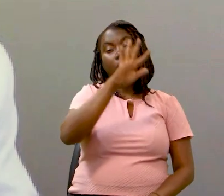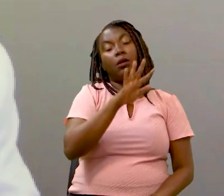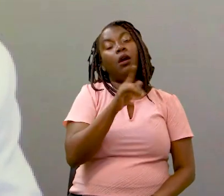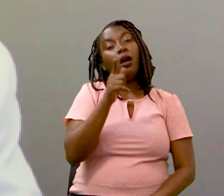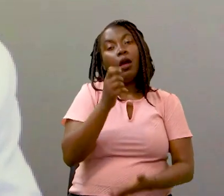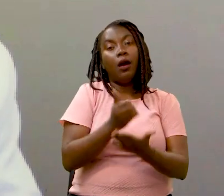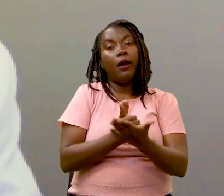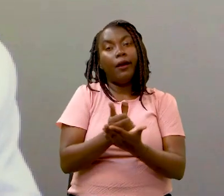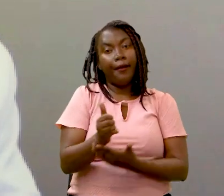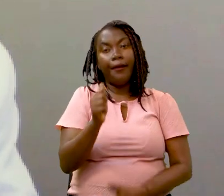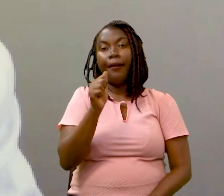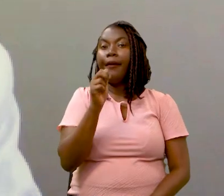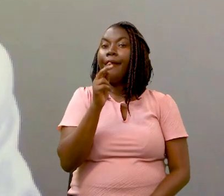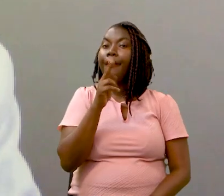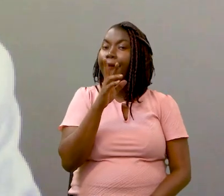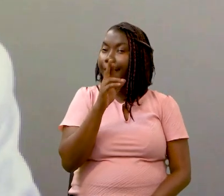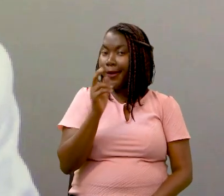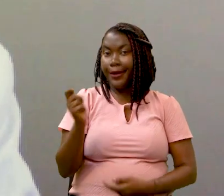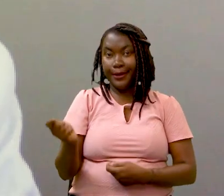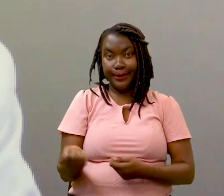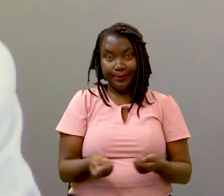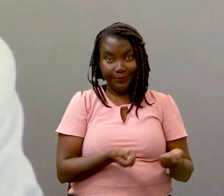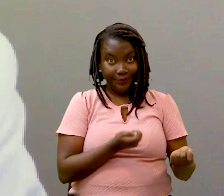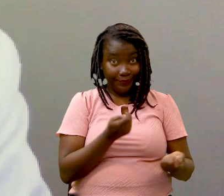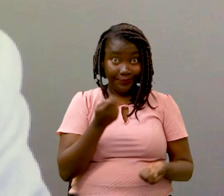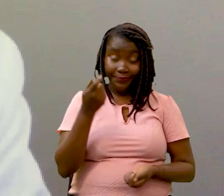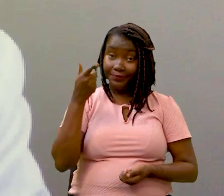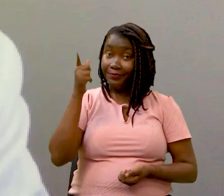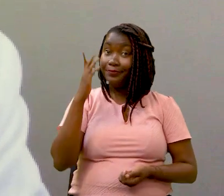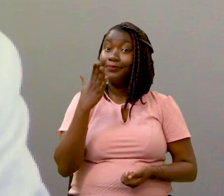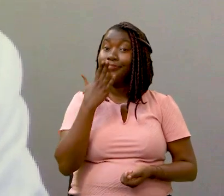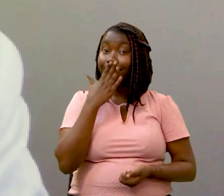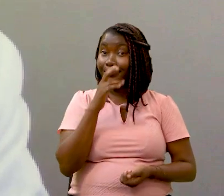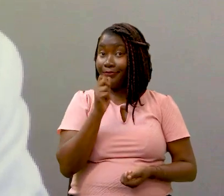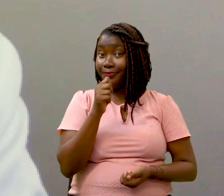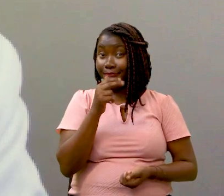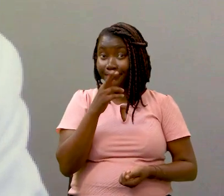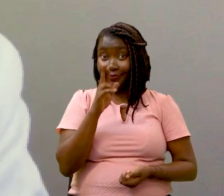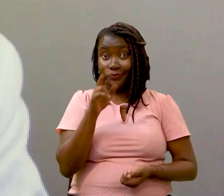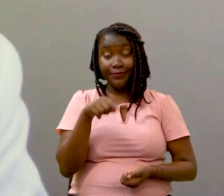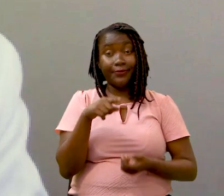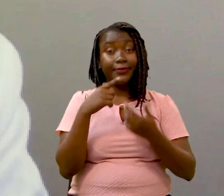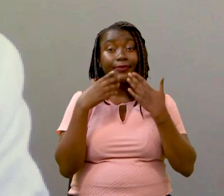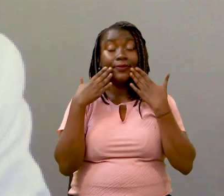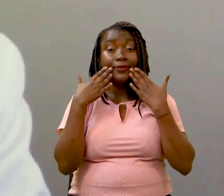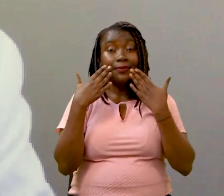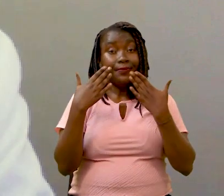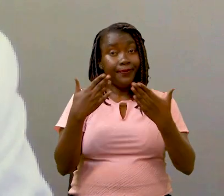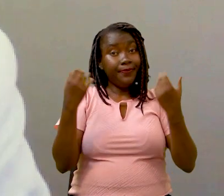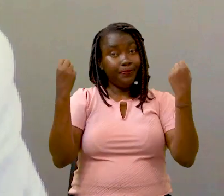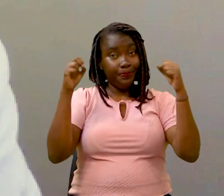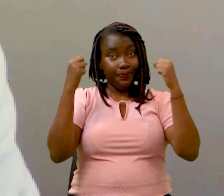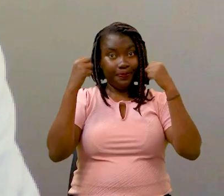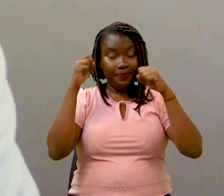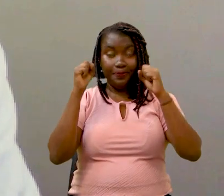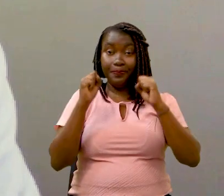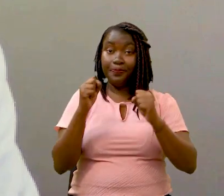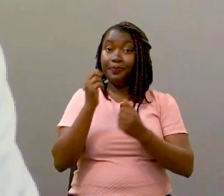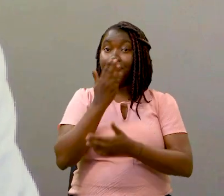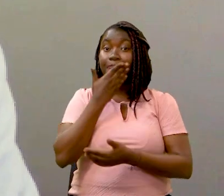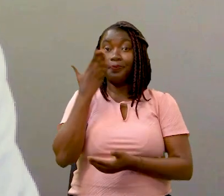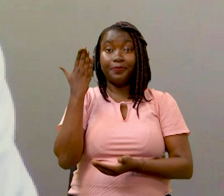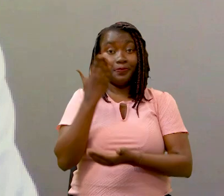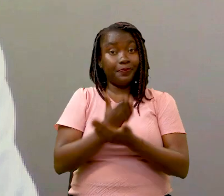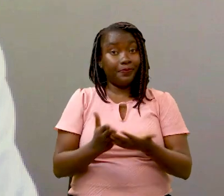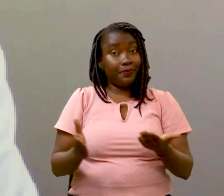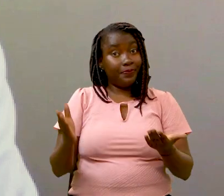tipos de aura, uma aura bastante frequente. Outro tipo de aura são manifestações motoras. A pessoa pode